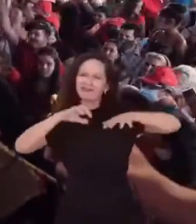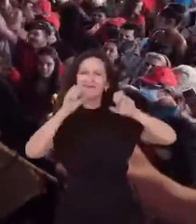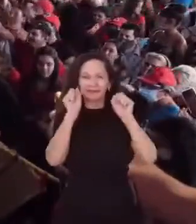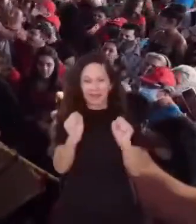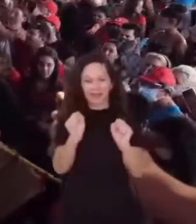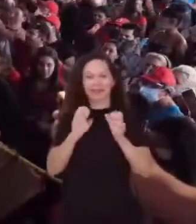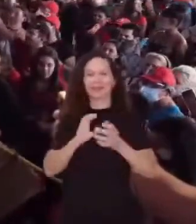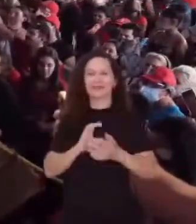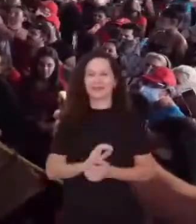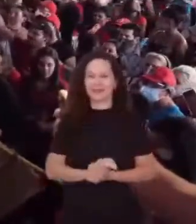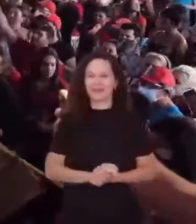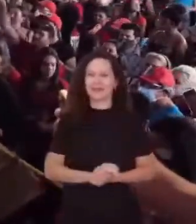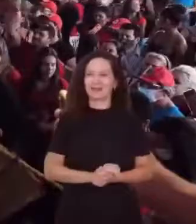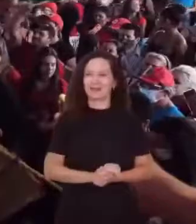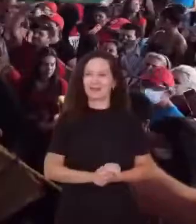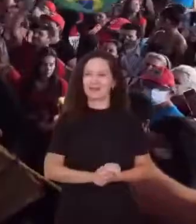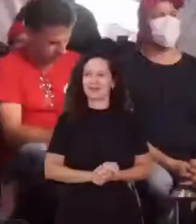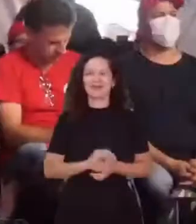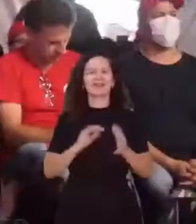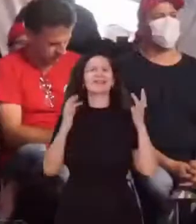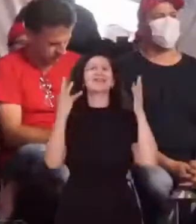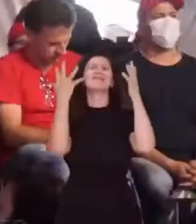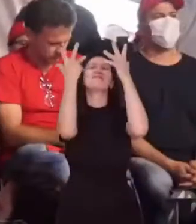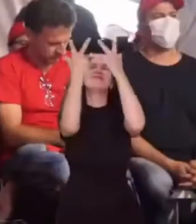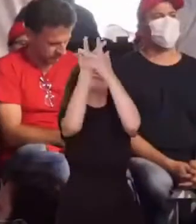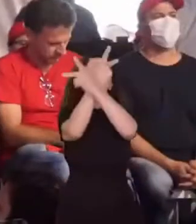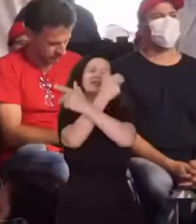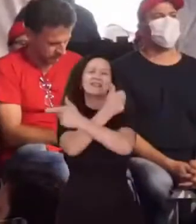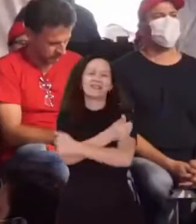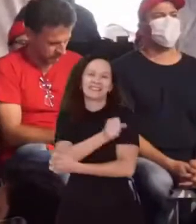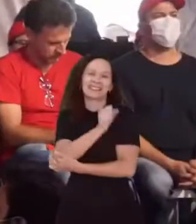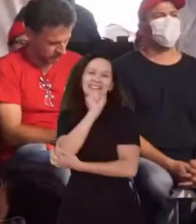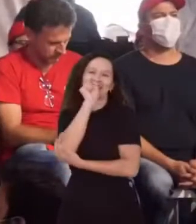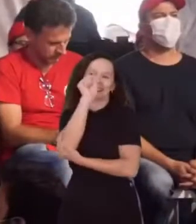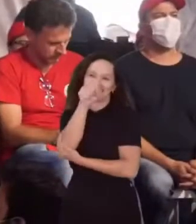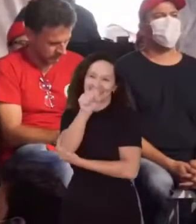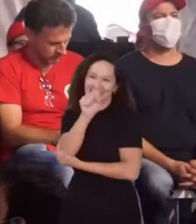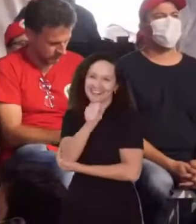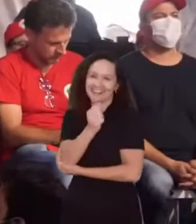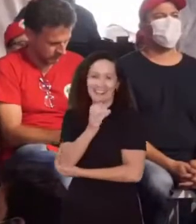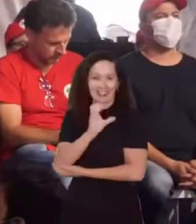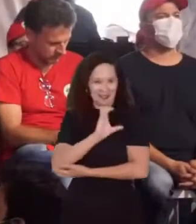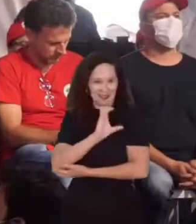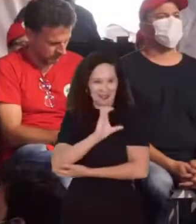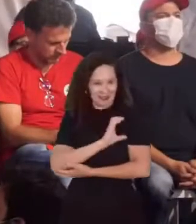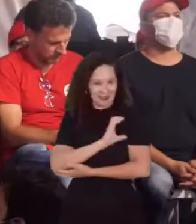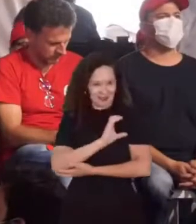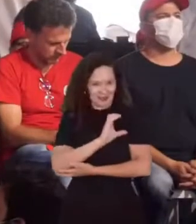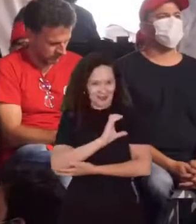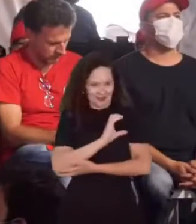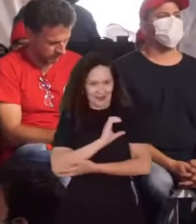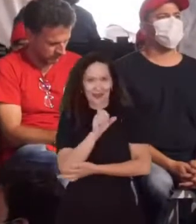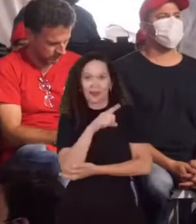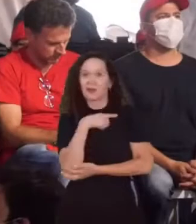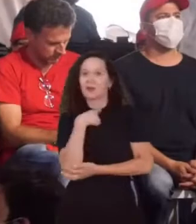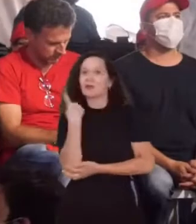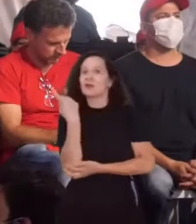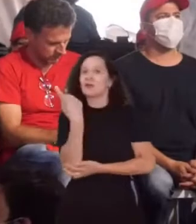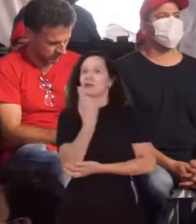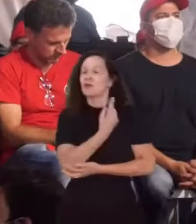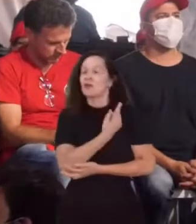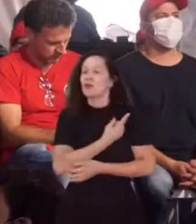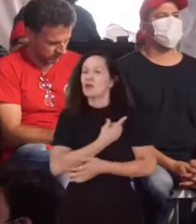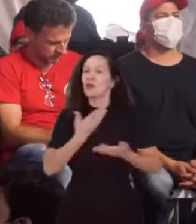Tá bonito demais. Companheirada, para fazer a saudação inicial, receber nós com muito carinho